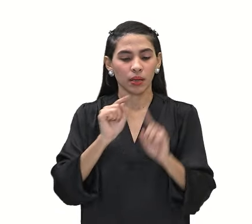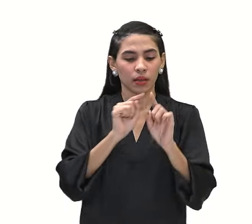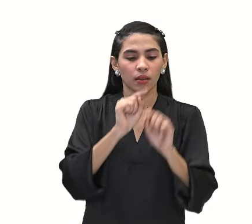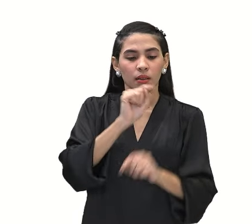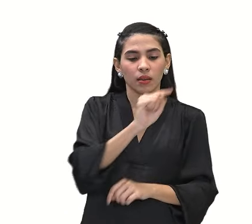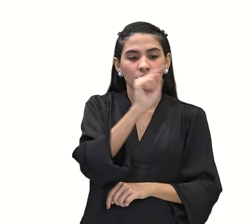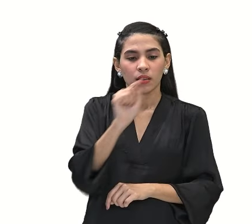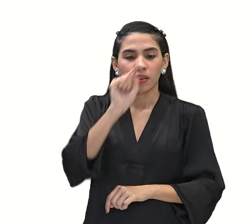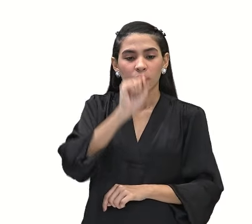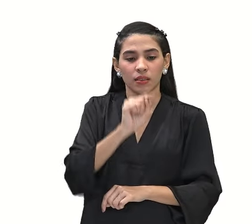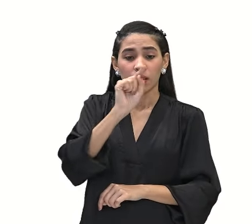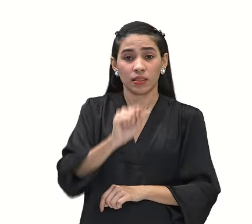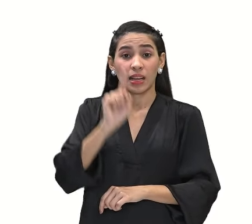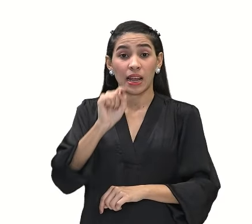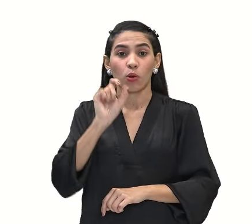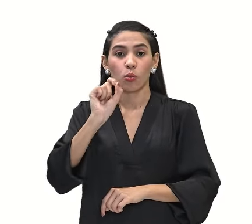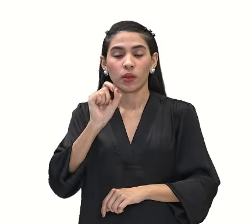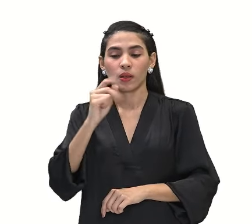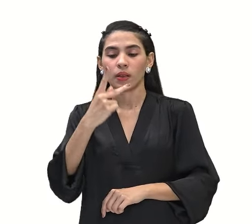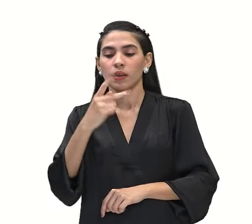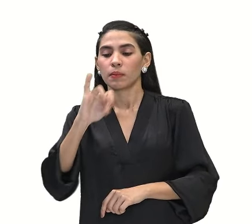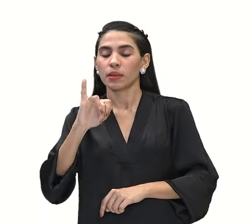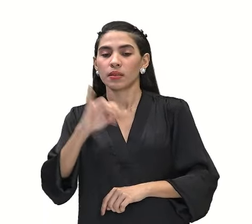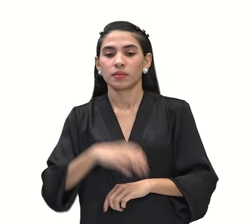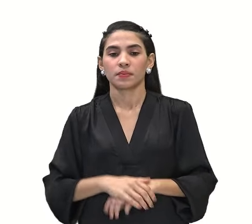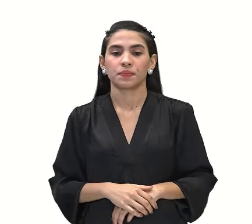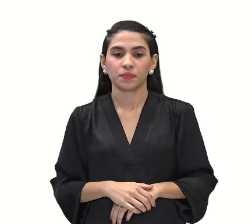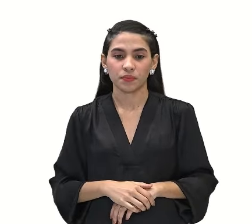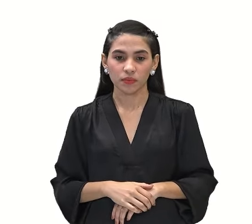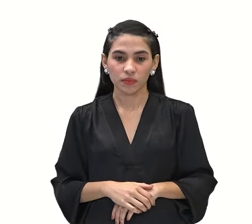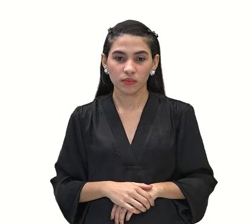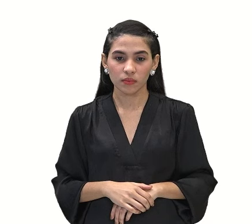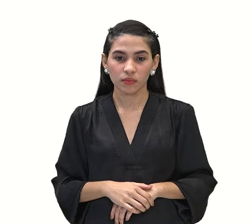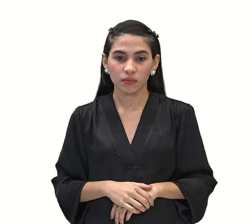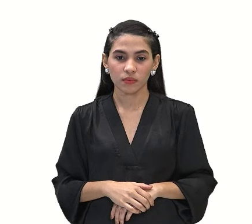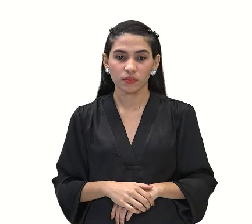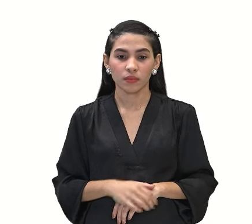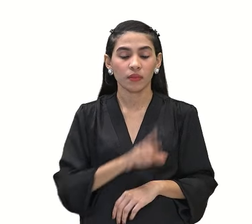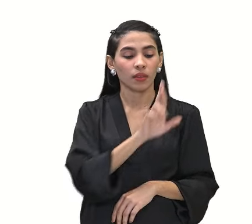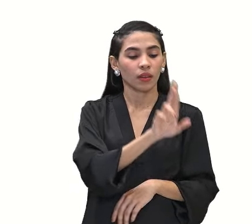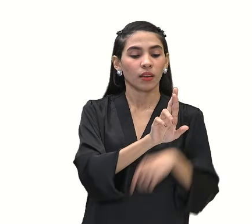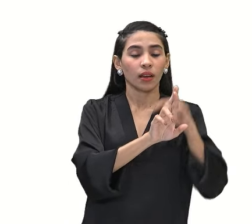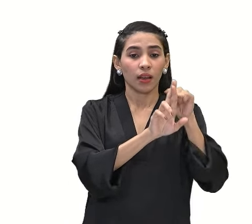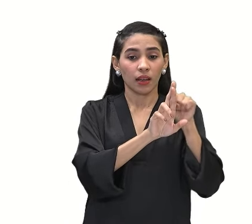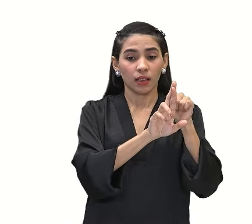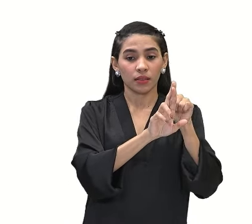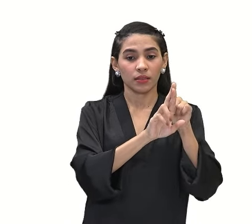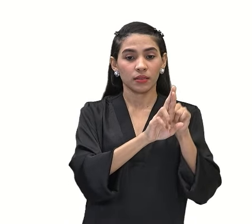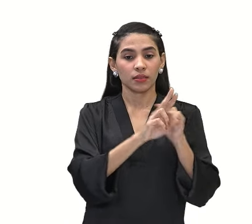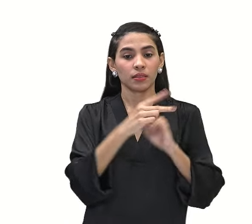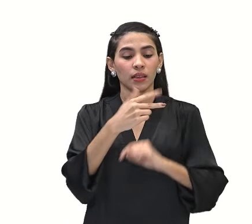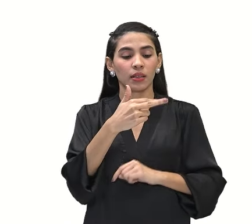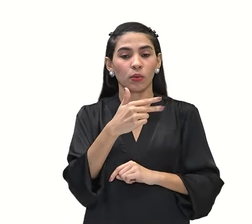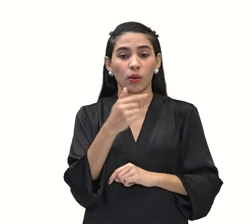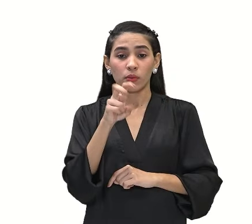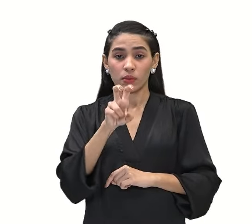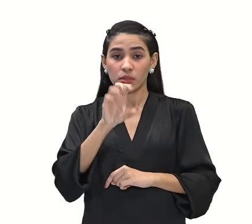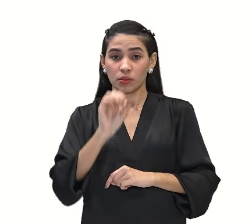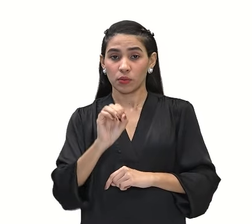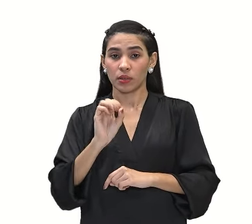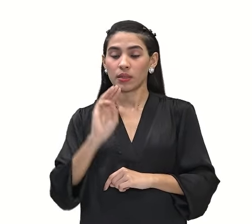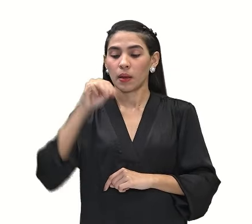tá dizendo que ele tem que ser TR então esses são os dados Olha o meu R Vale 50